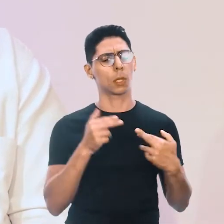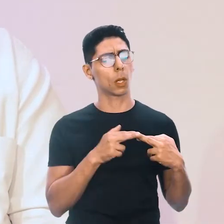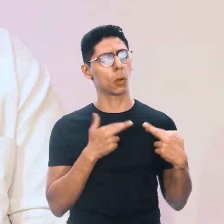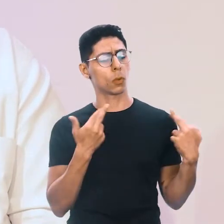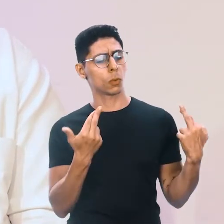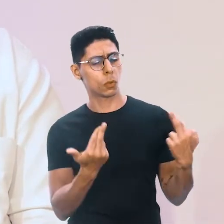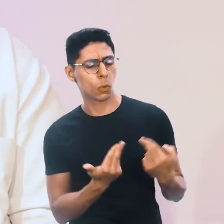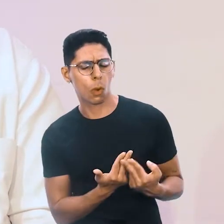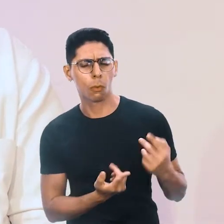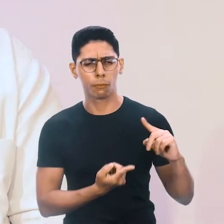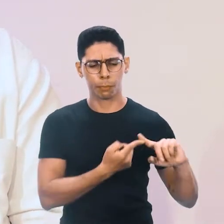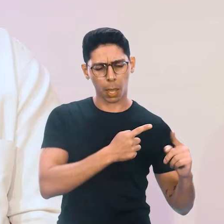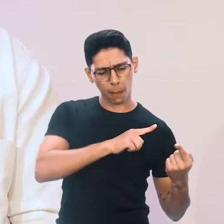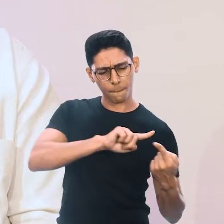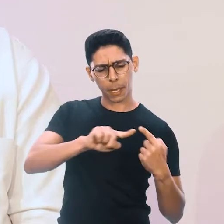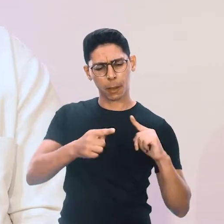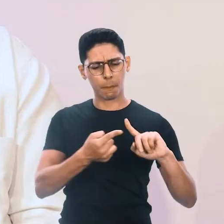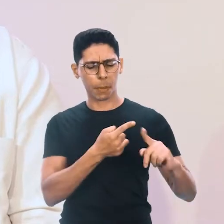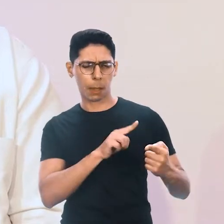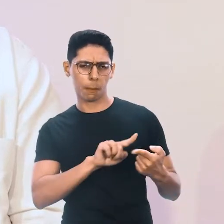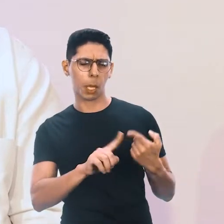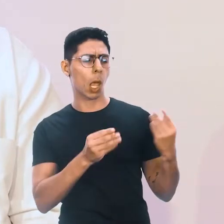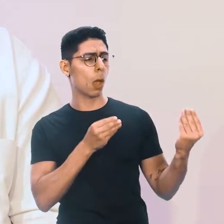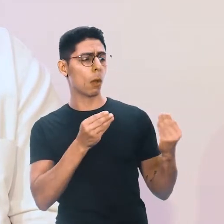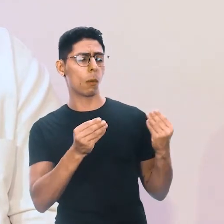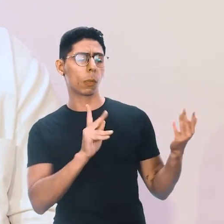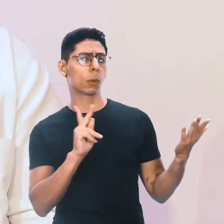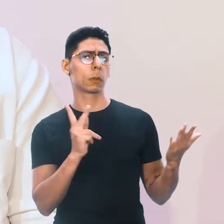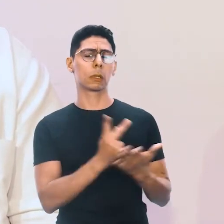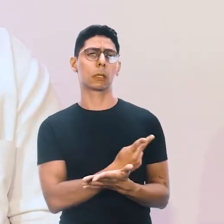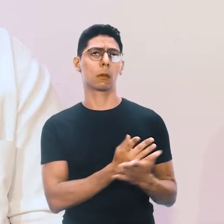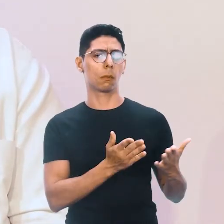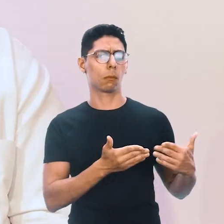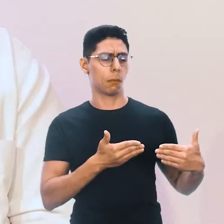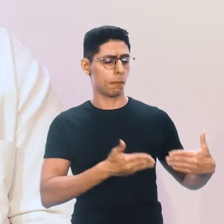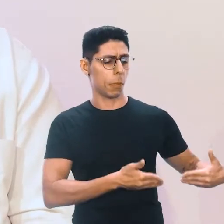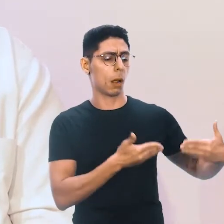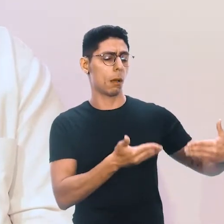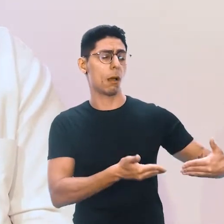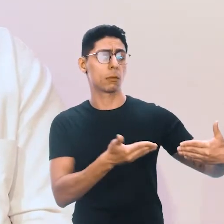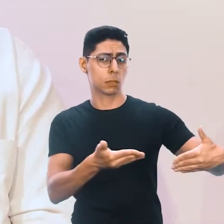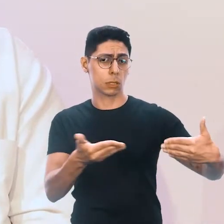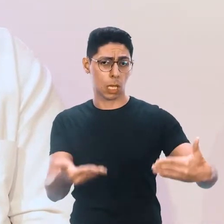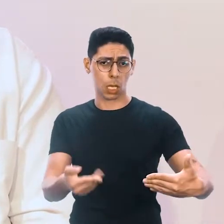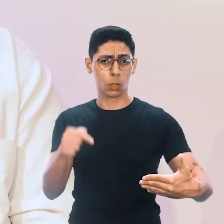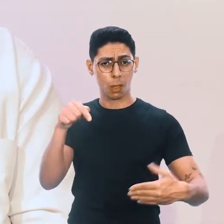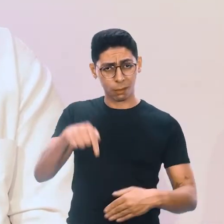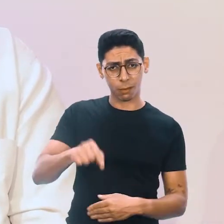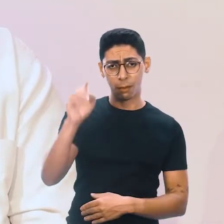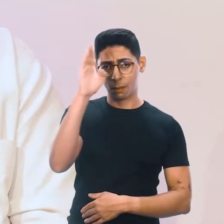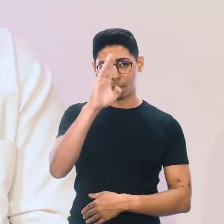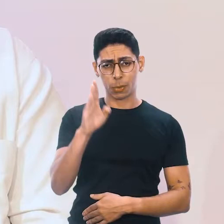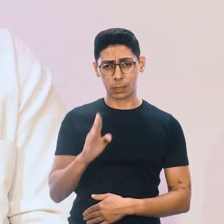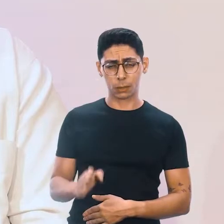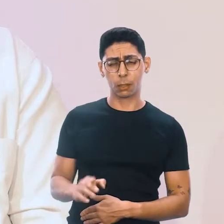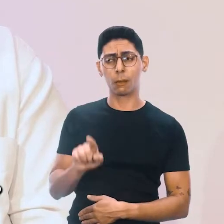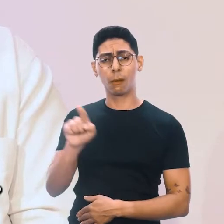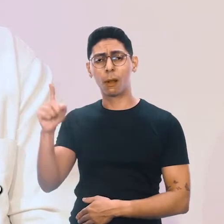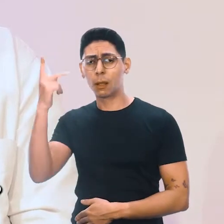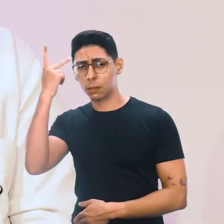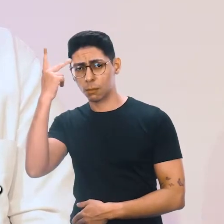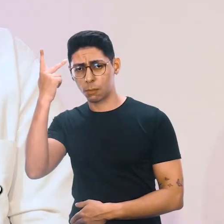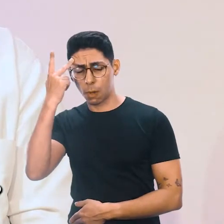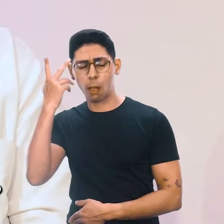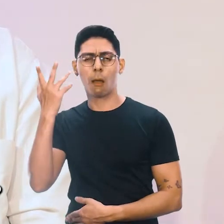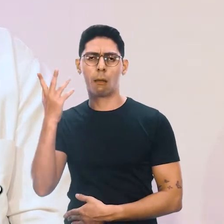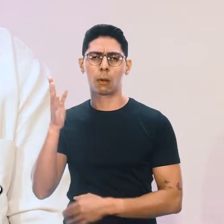como é que foi esse processo aqui no Brasil, em São Paulo, né, de organização